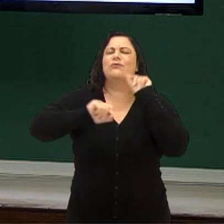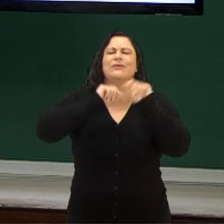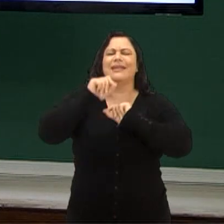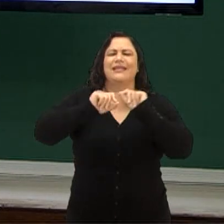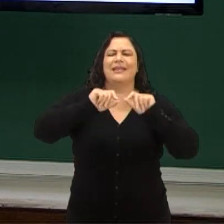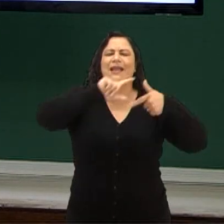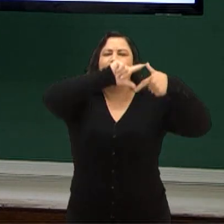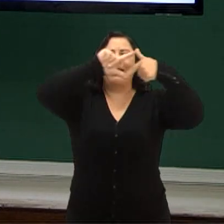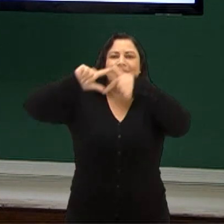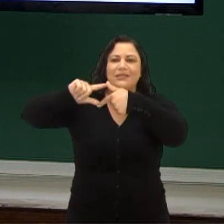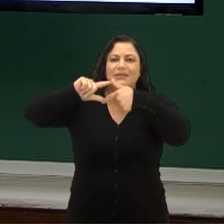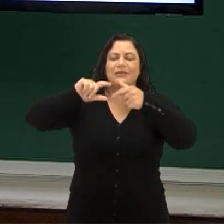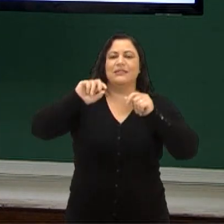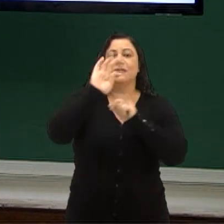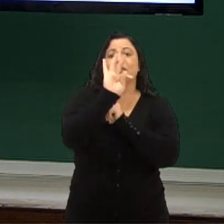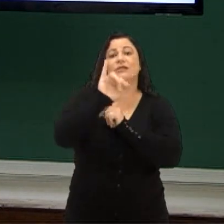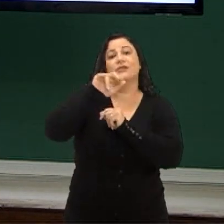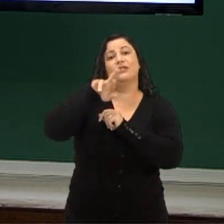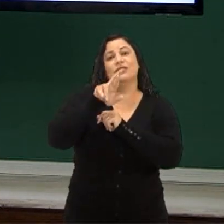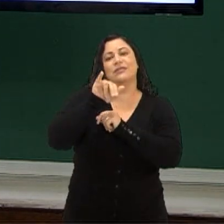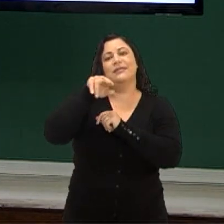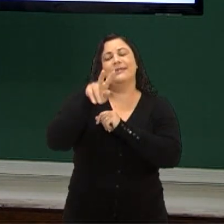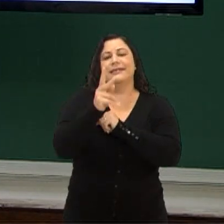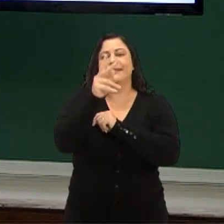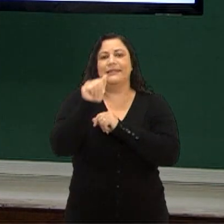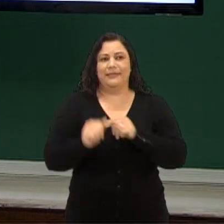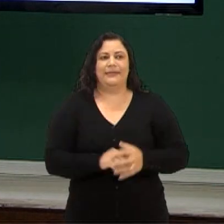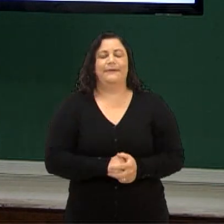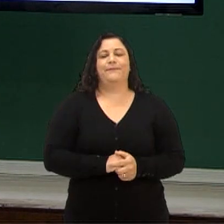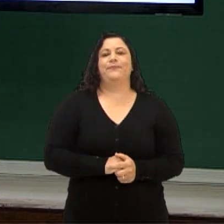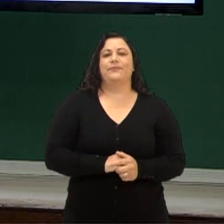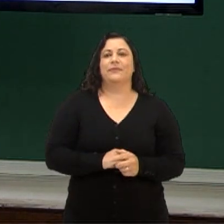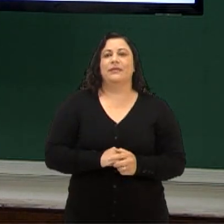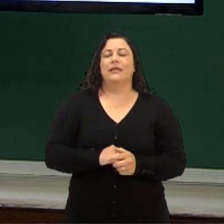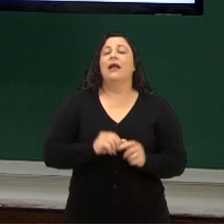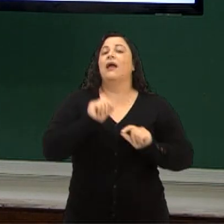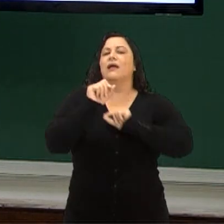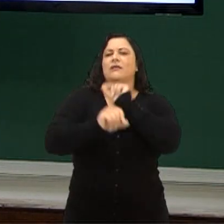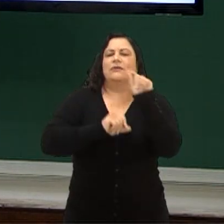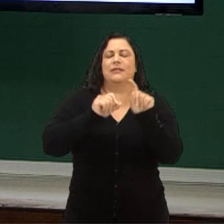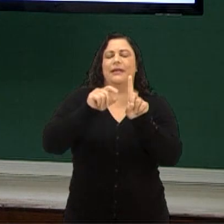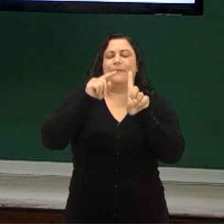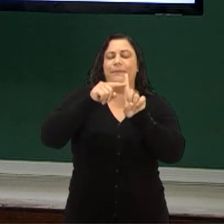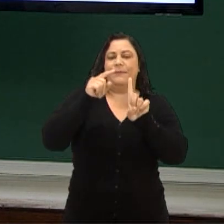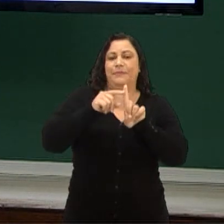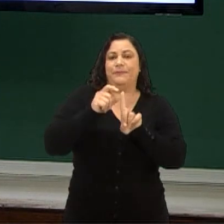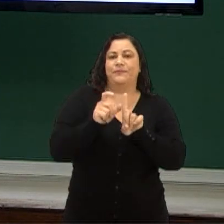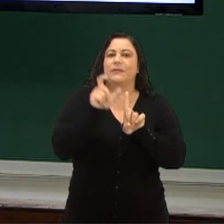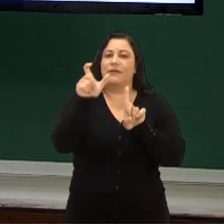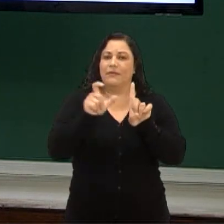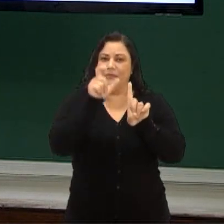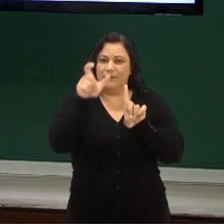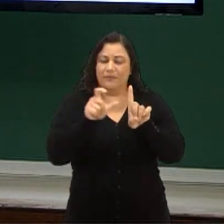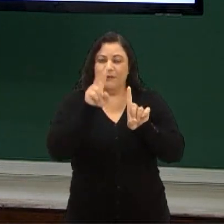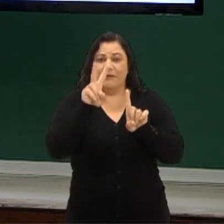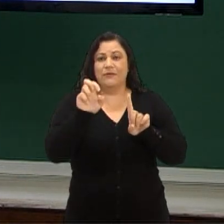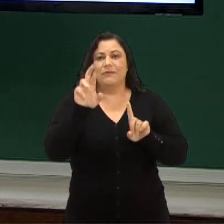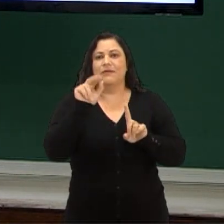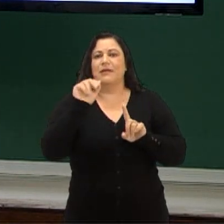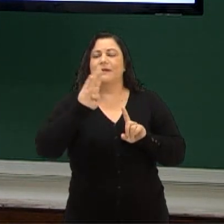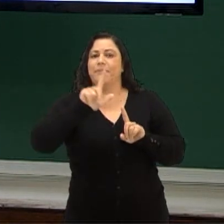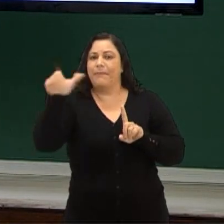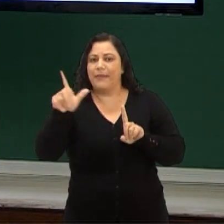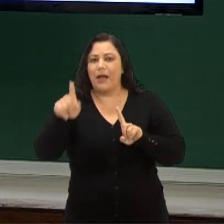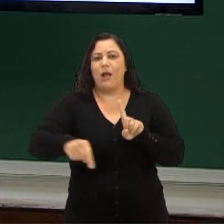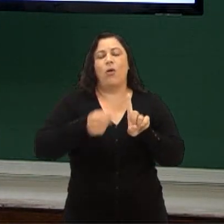da linguagem verbal e não verbal. Vamos reconhecer os efeitos de sentidos produzidos pelo